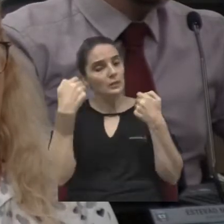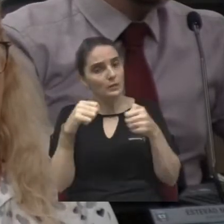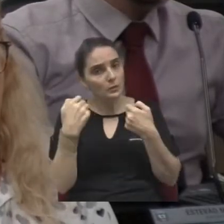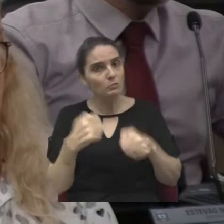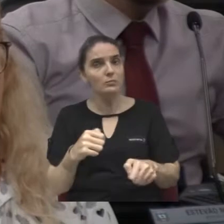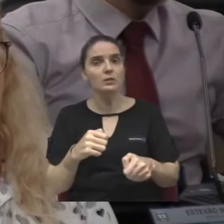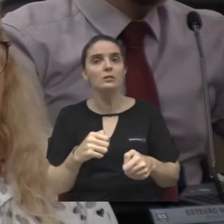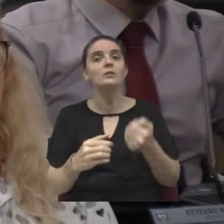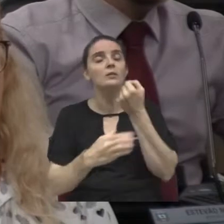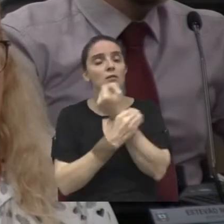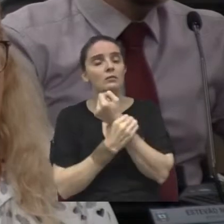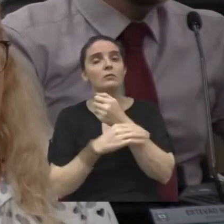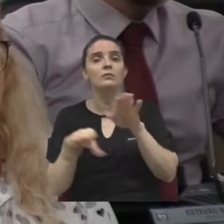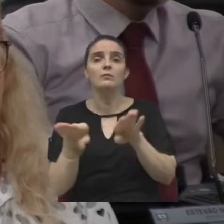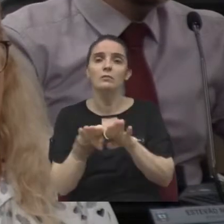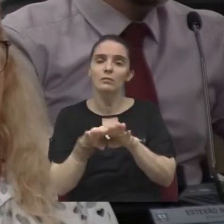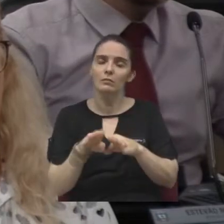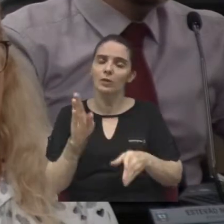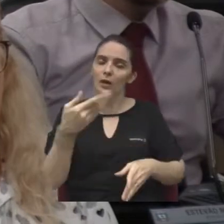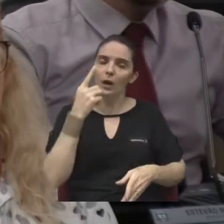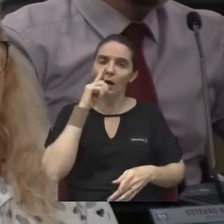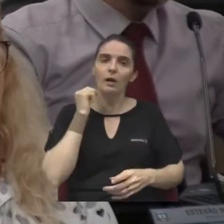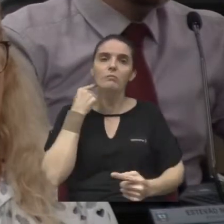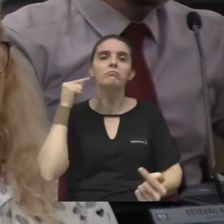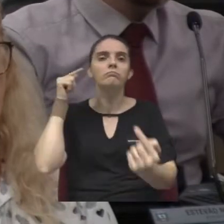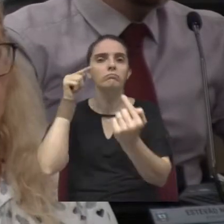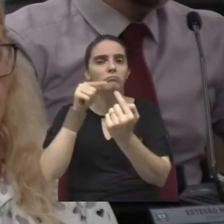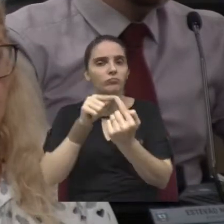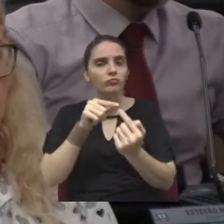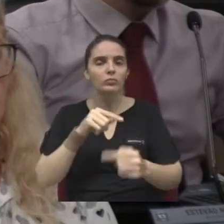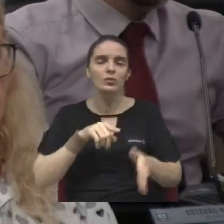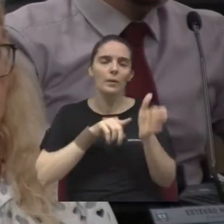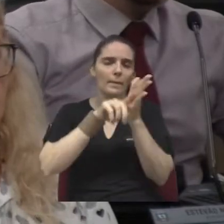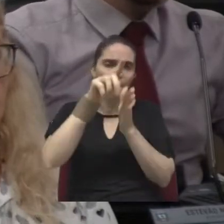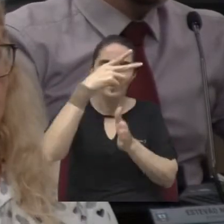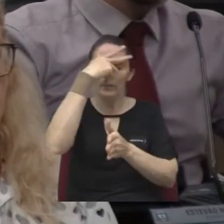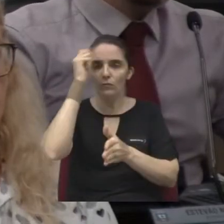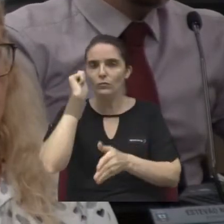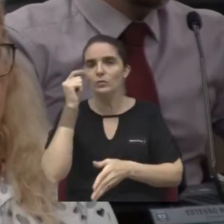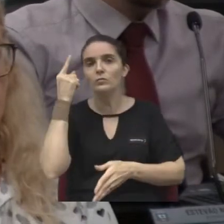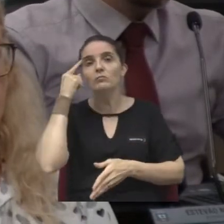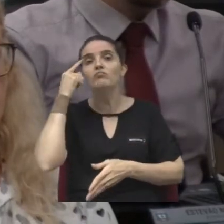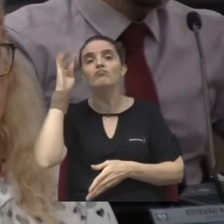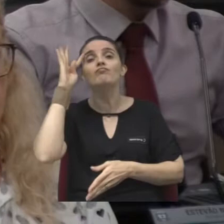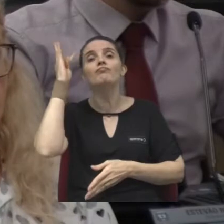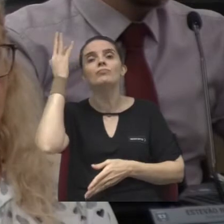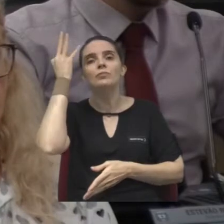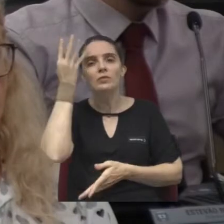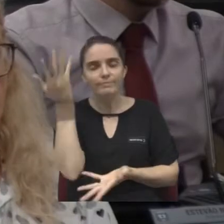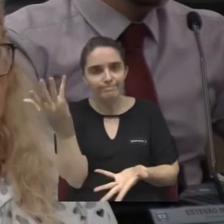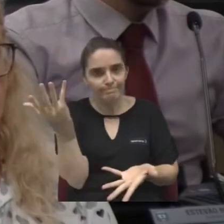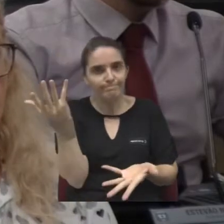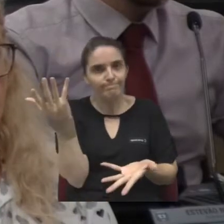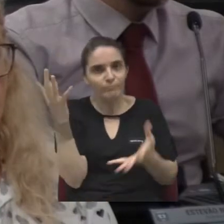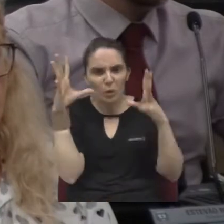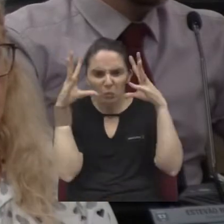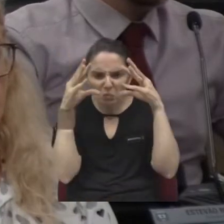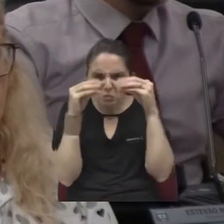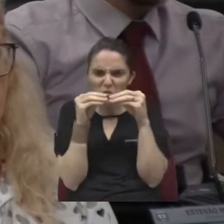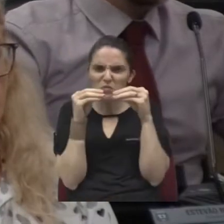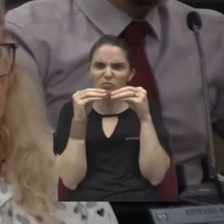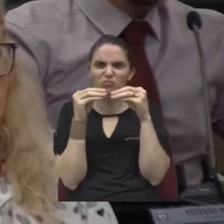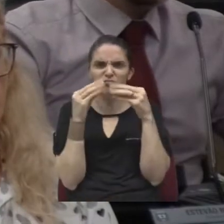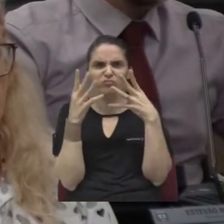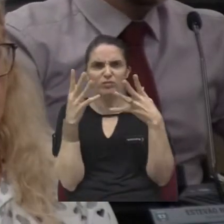o objetivo do meu requerimento, senhor presidente, buscarmos uma solução para aquela escuridão que tem ali durante